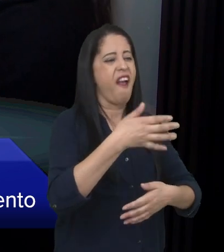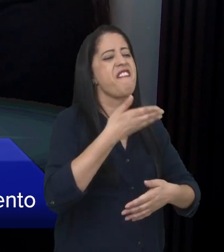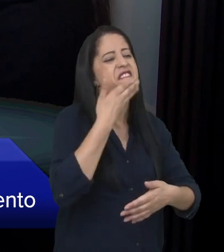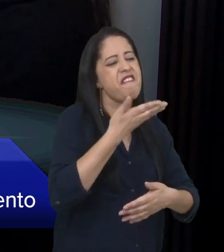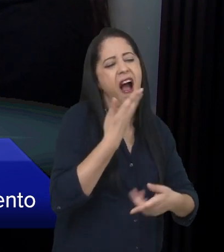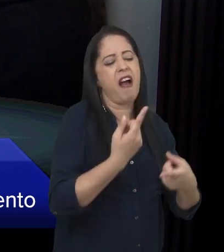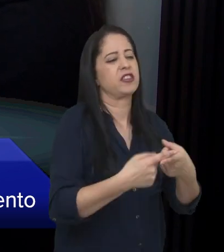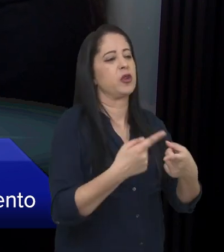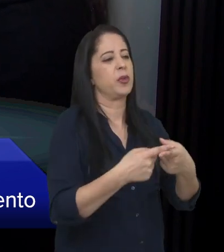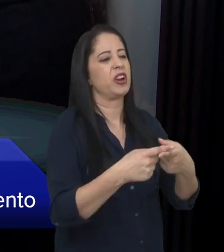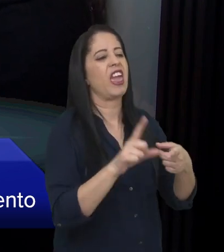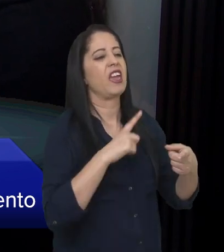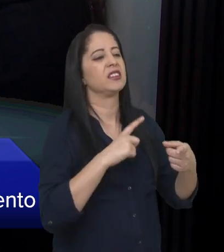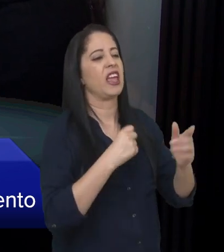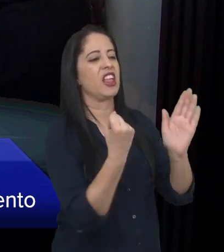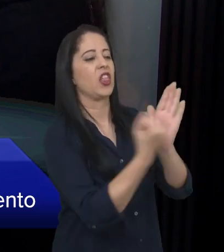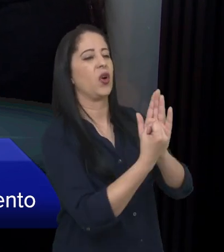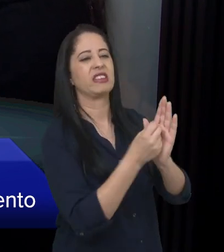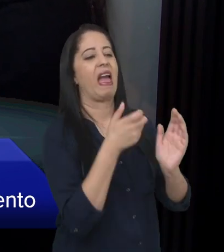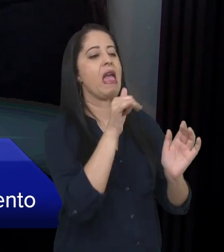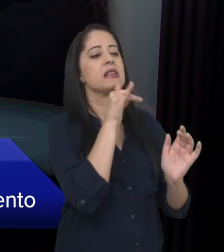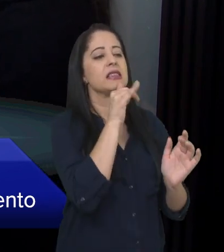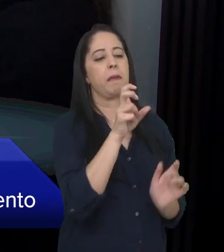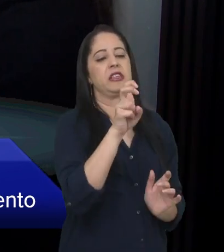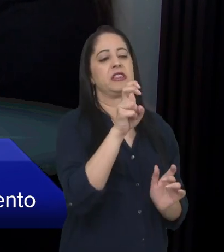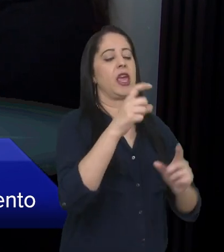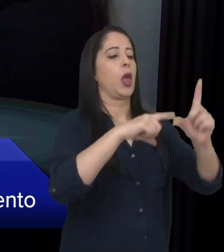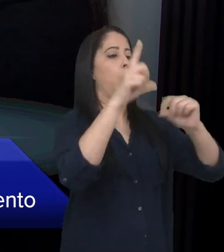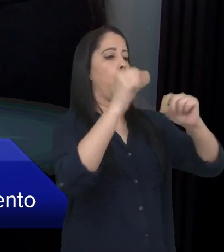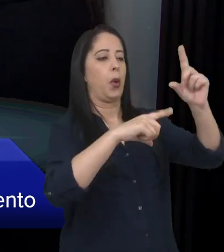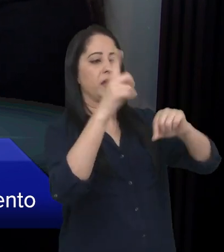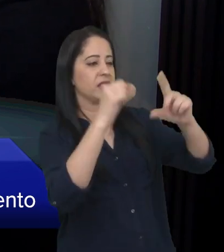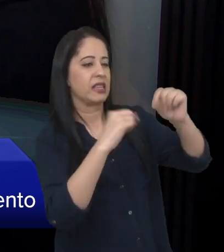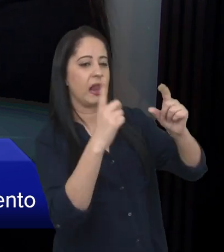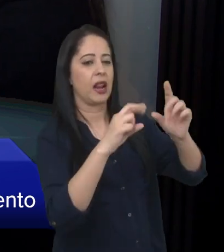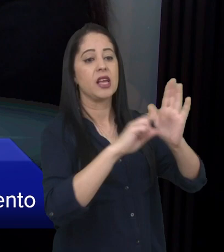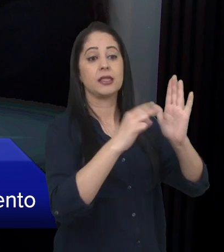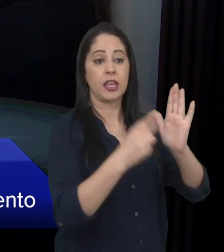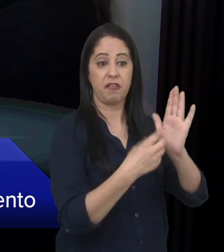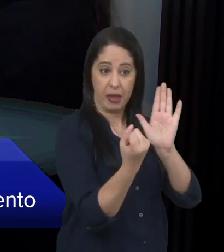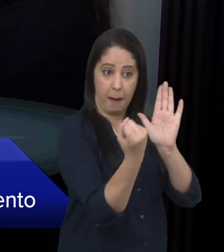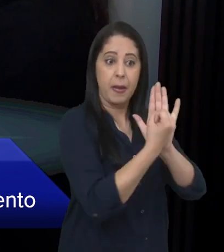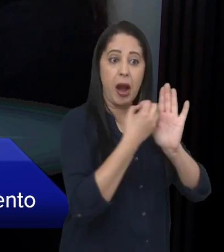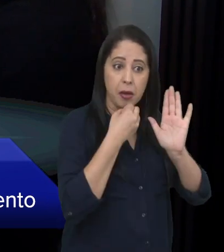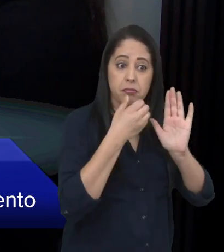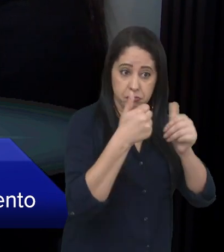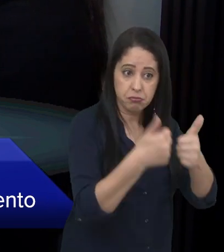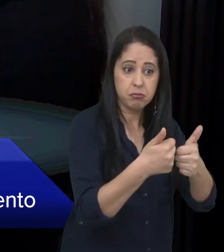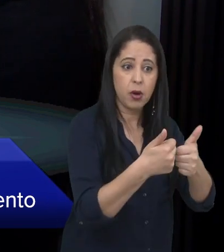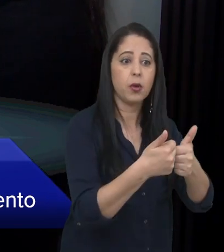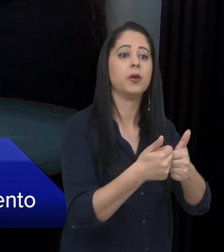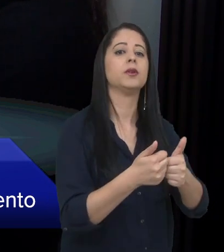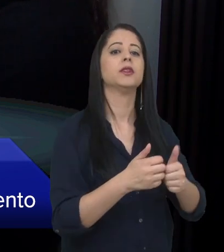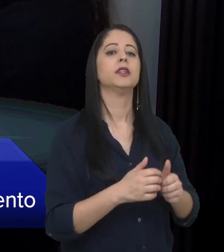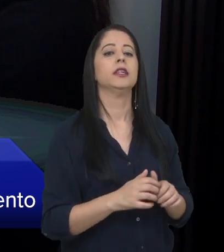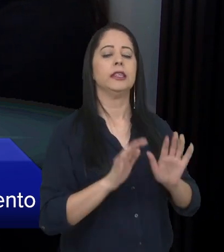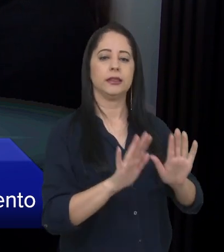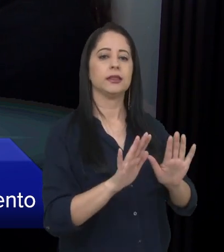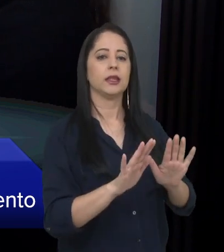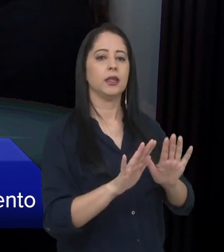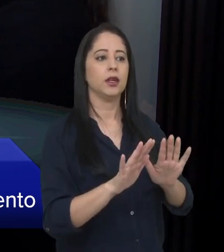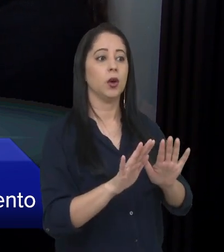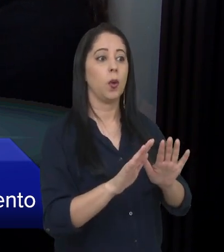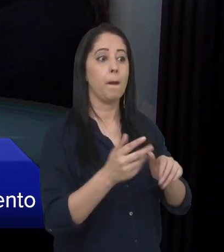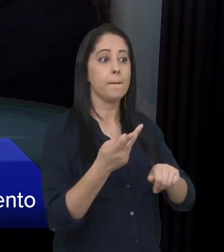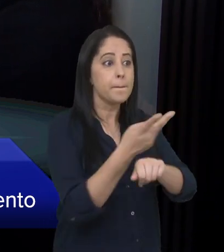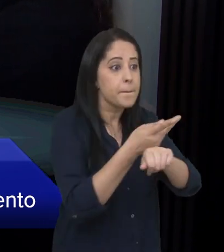que tem a notas agradáveis né cinco estrelas que a gente chama tanto aqui no Vale do